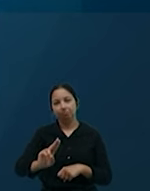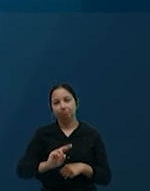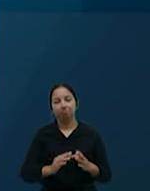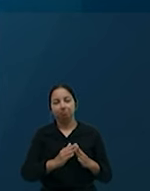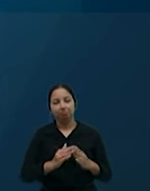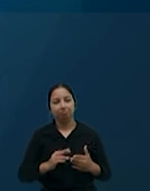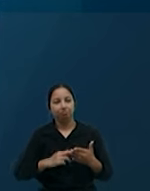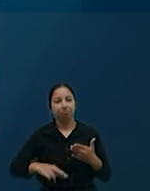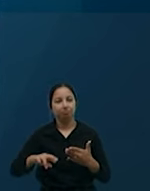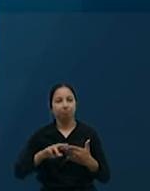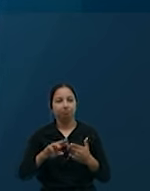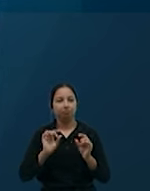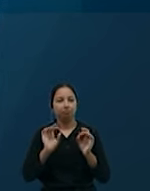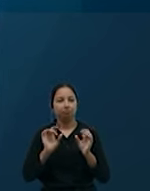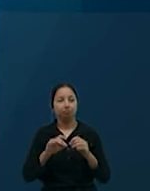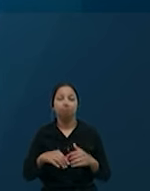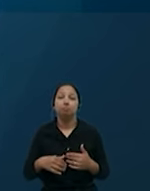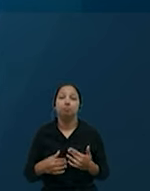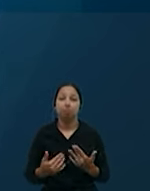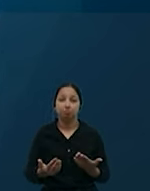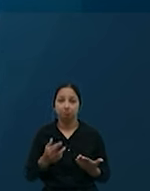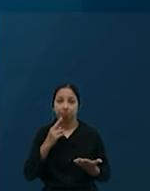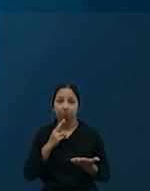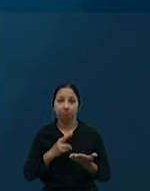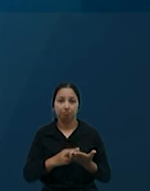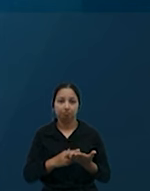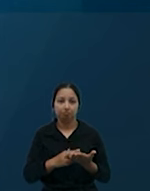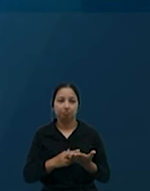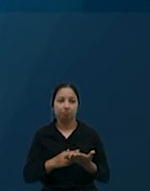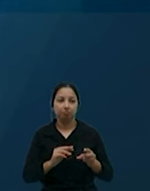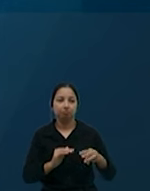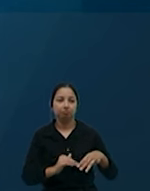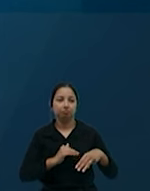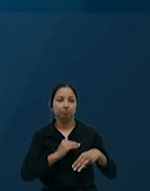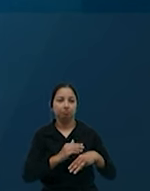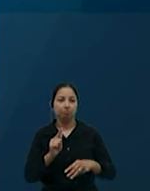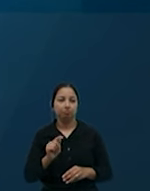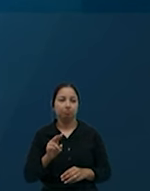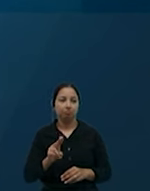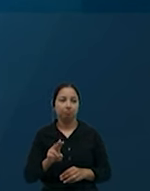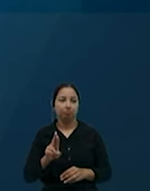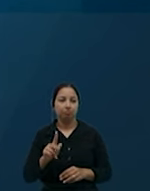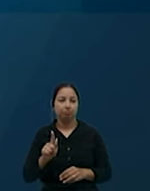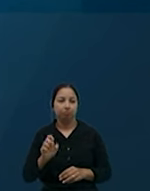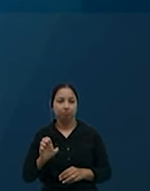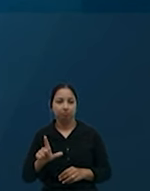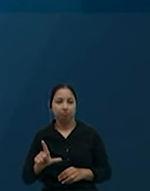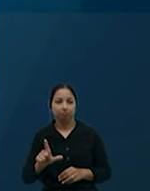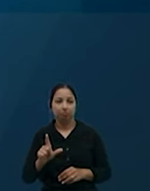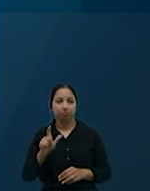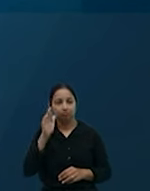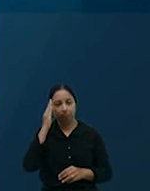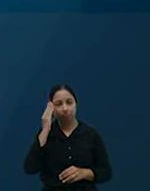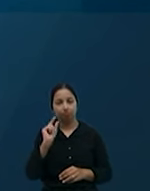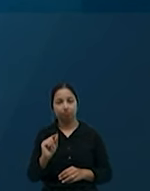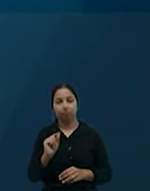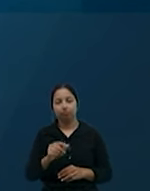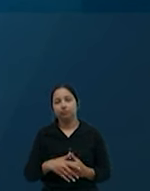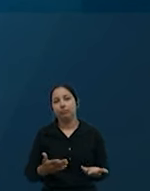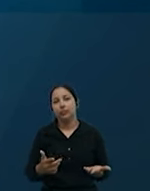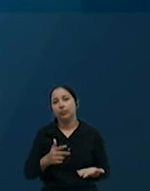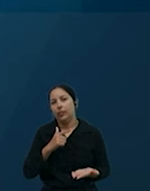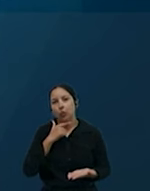recurso especial. Sua Excelência, o relator, ministro Gurgel, na análise que fez, entendeu que não seria